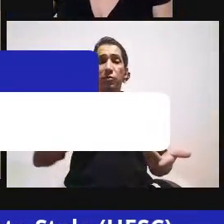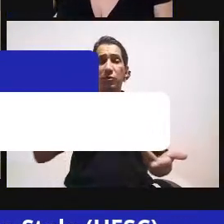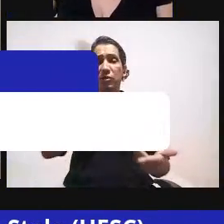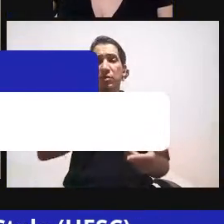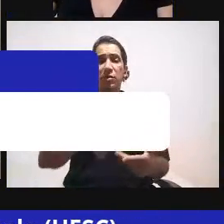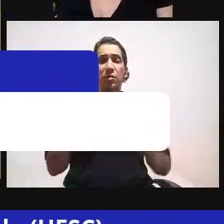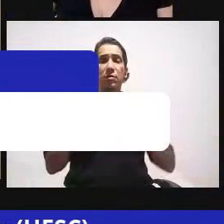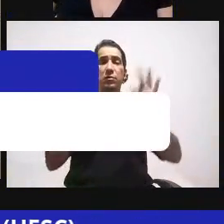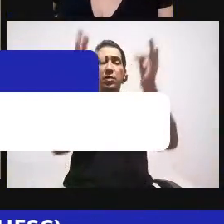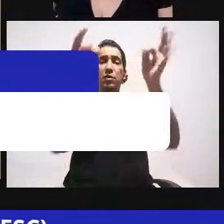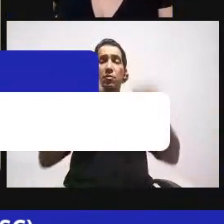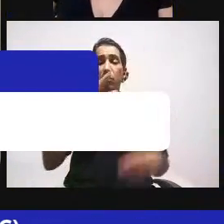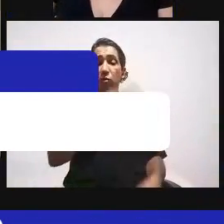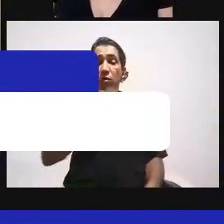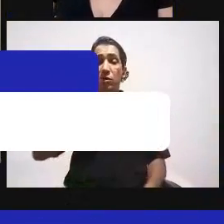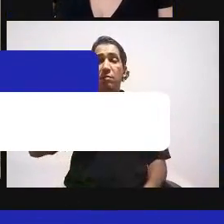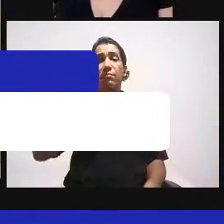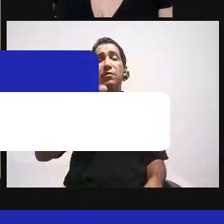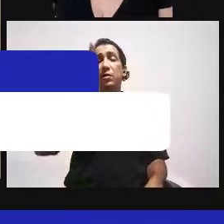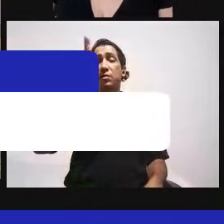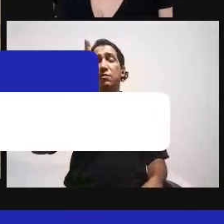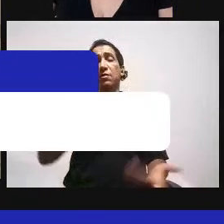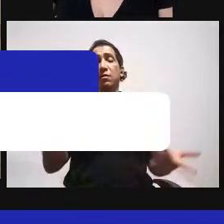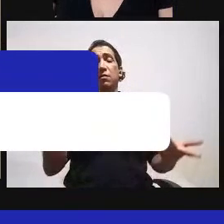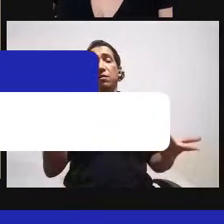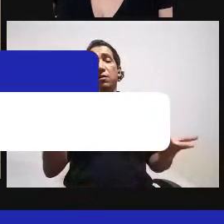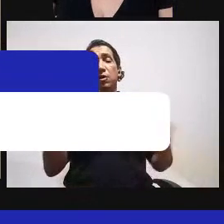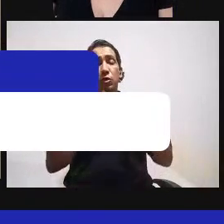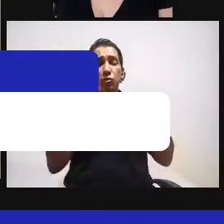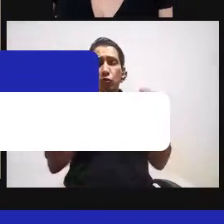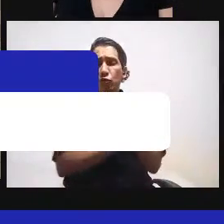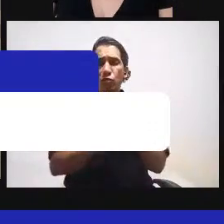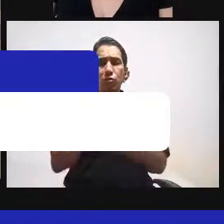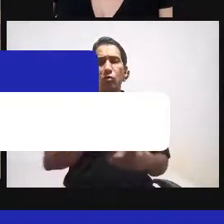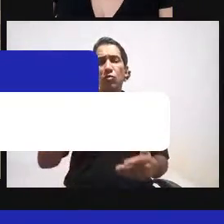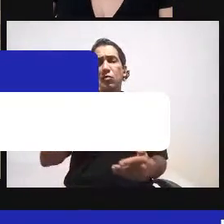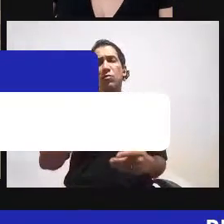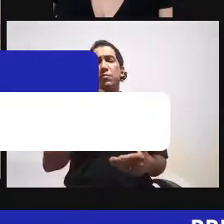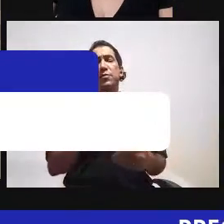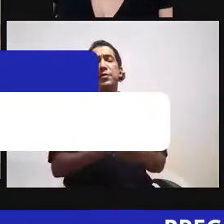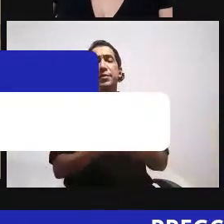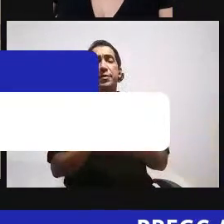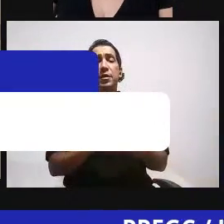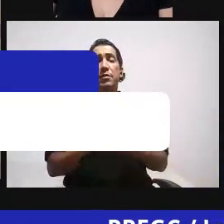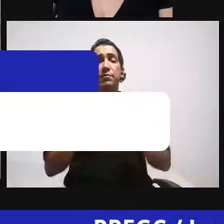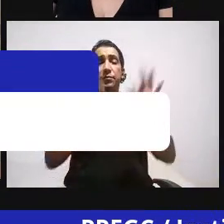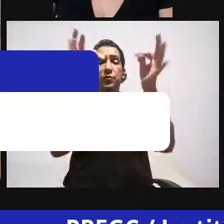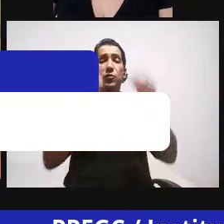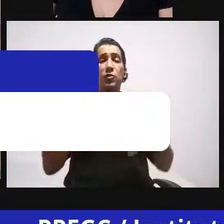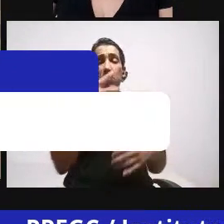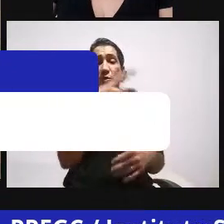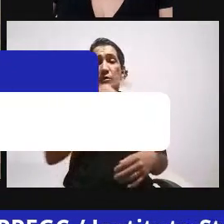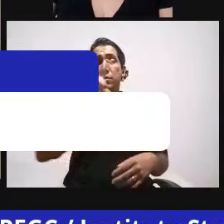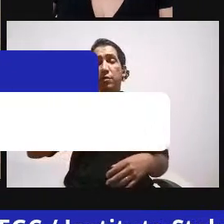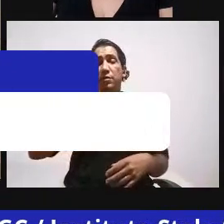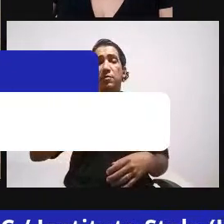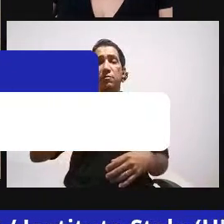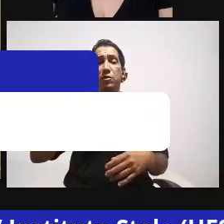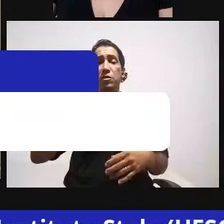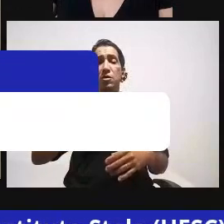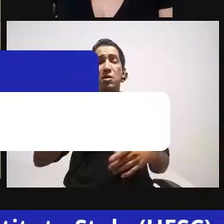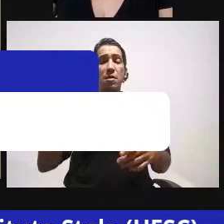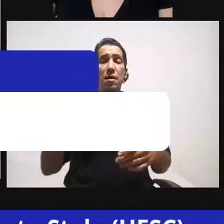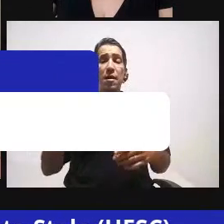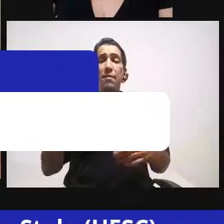a tecnologia 3D vai ser utilizada, inclusive, na indústria da construção civil. Os prédios serão construídos por